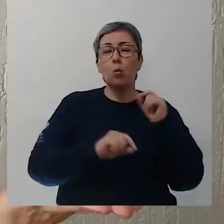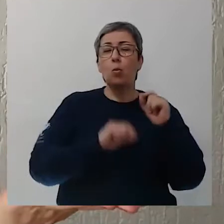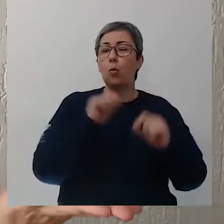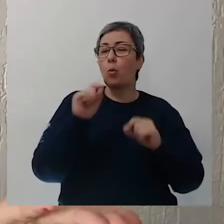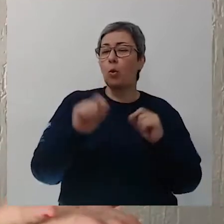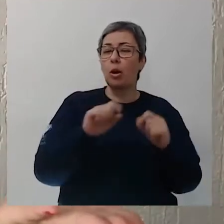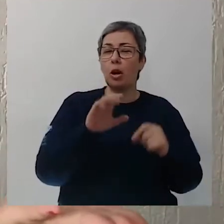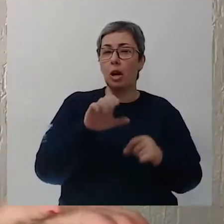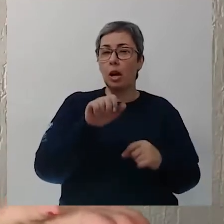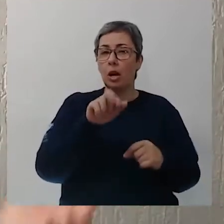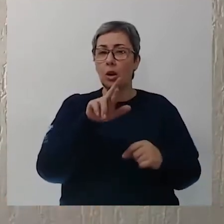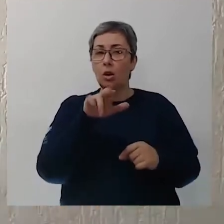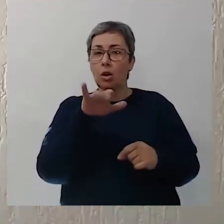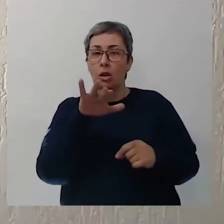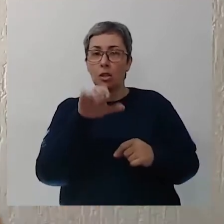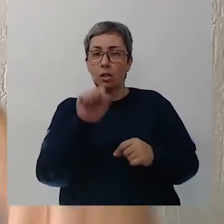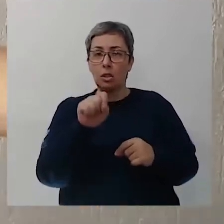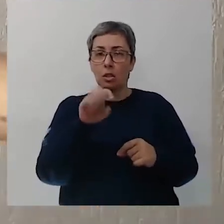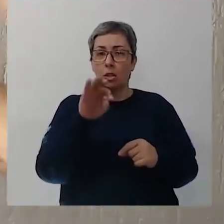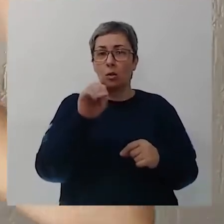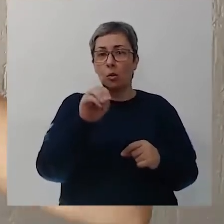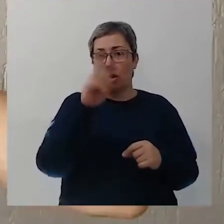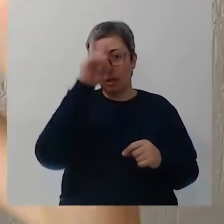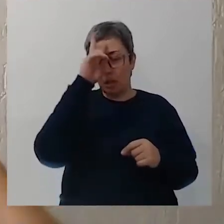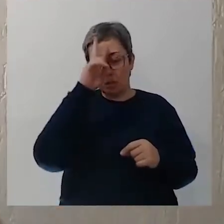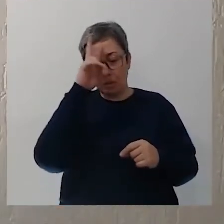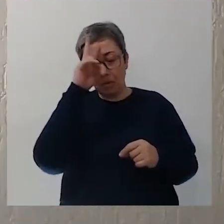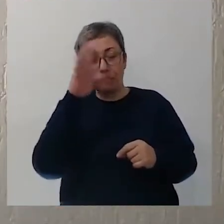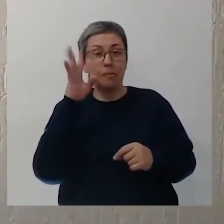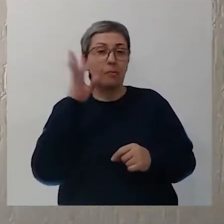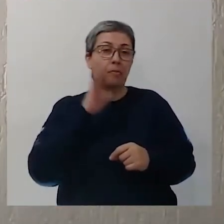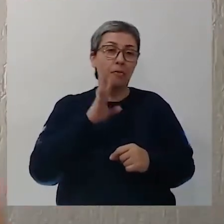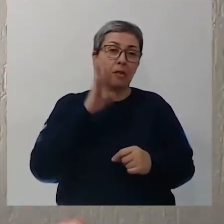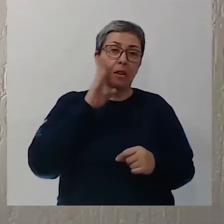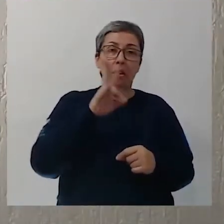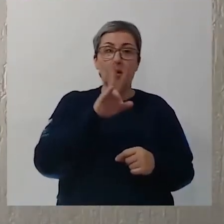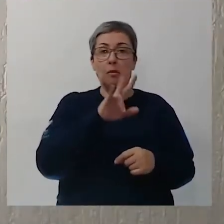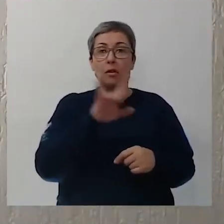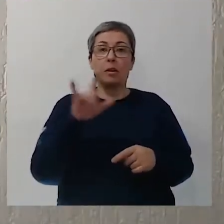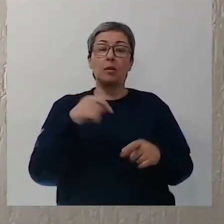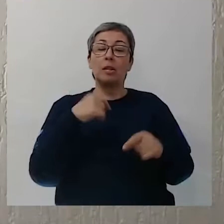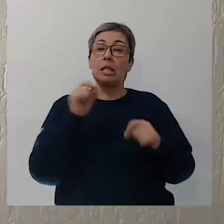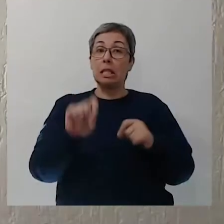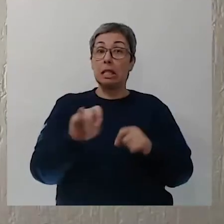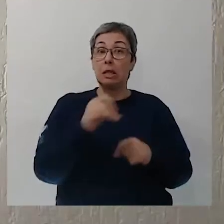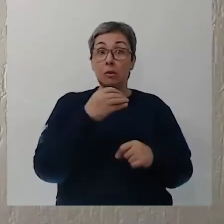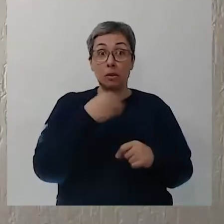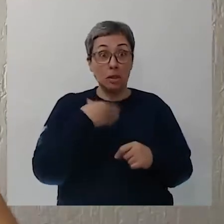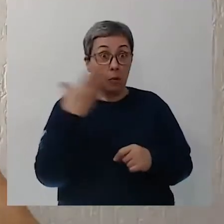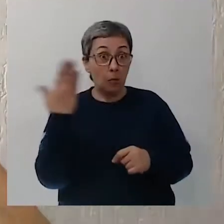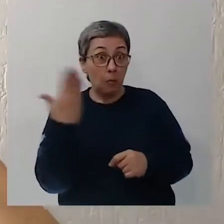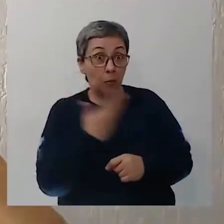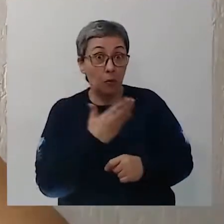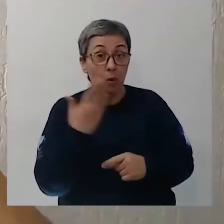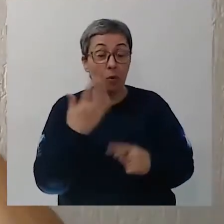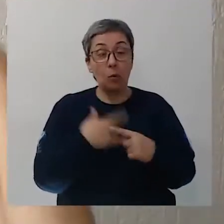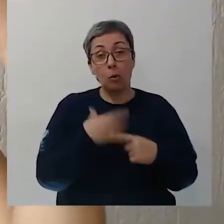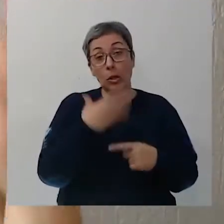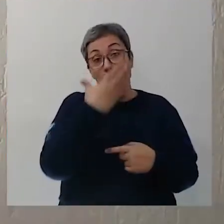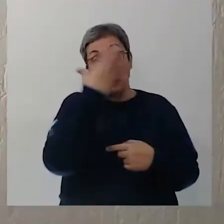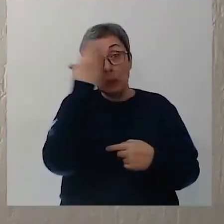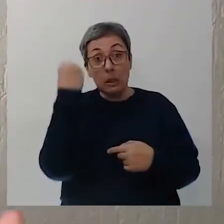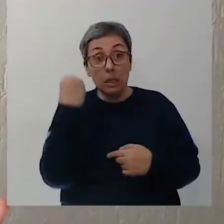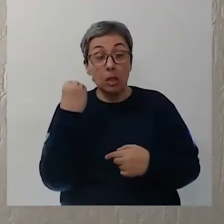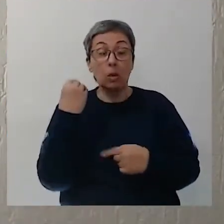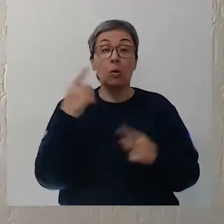é um acróstico? Se você se lembra, muito legal, né? A gente vai relembrar. Agora, se você não viu ou